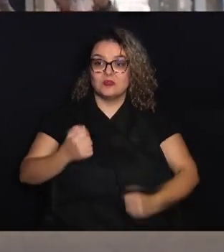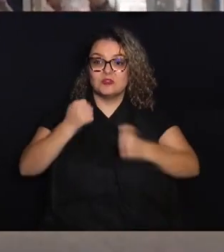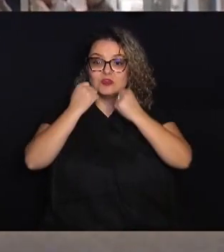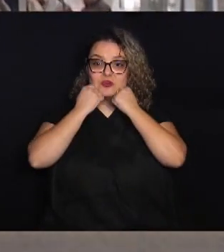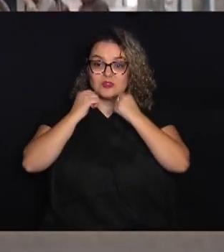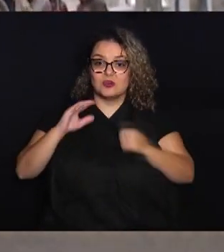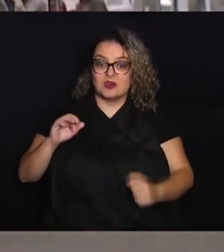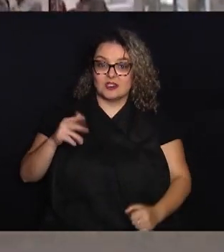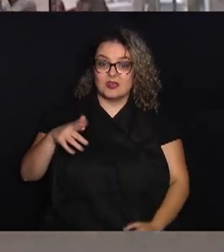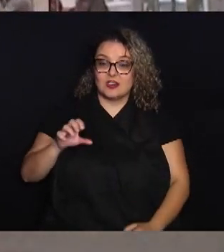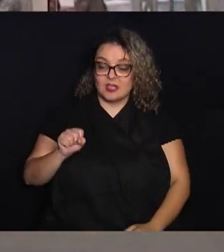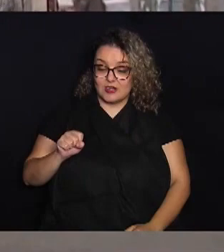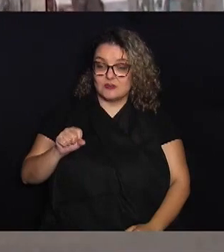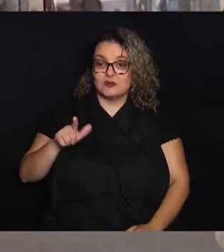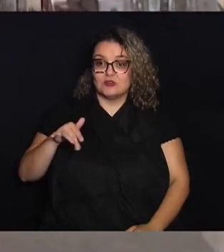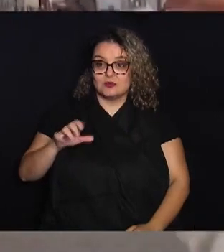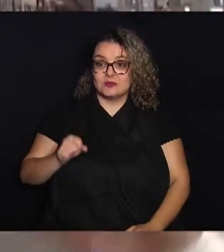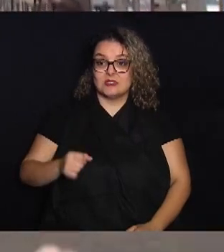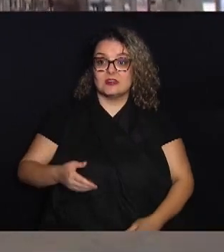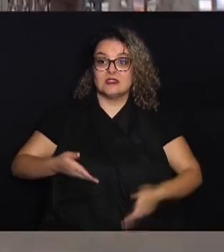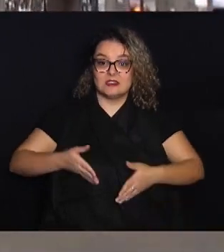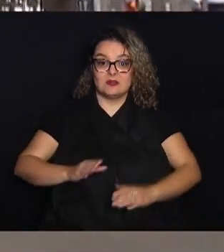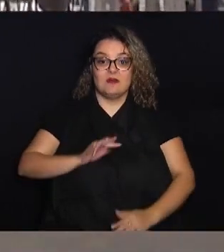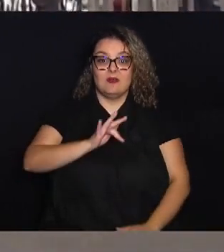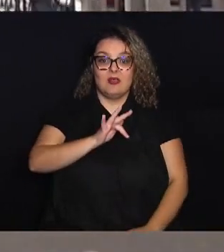Gomes nasceu aqui na Regente Feijó, número